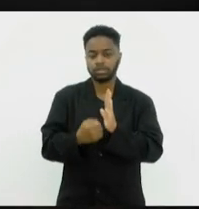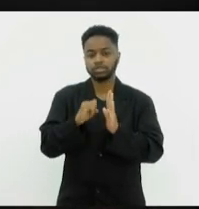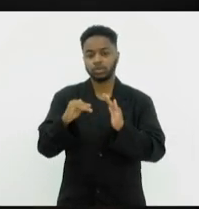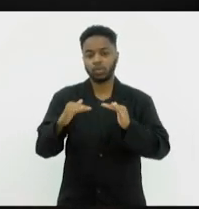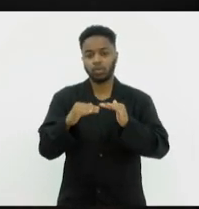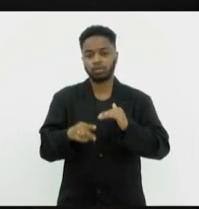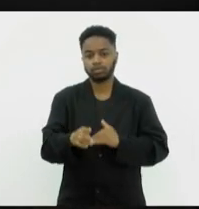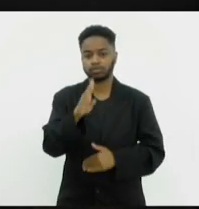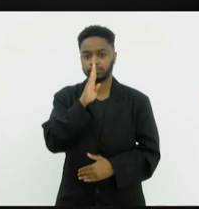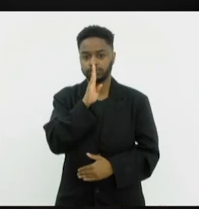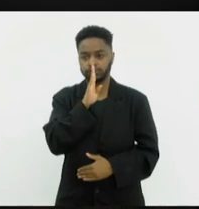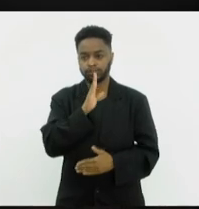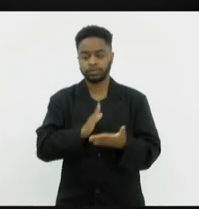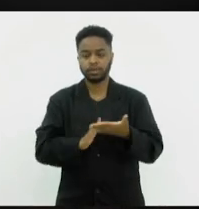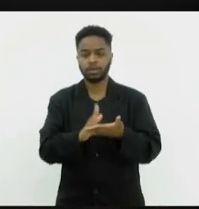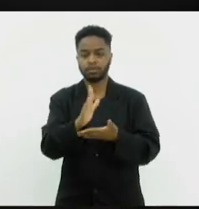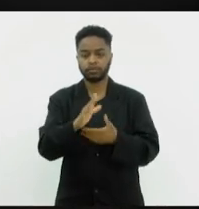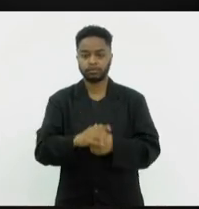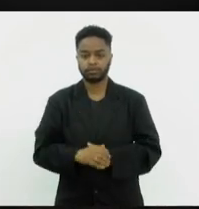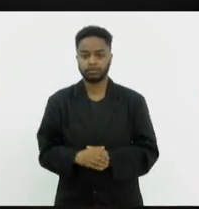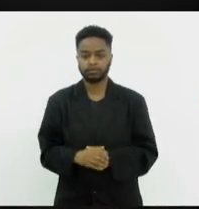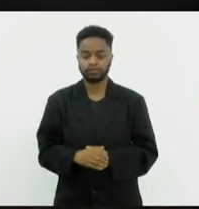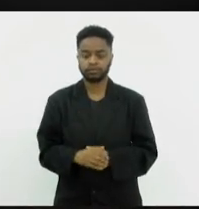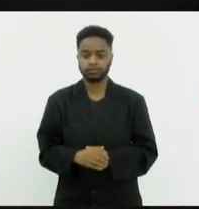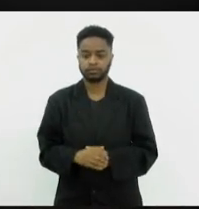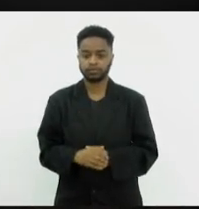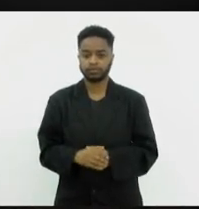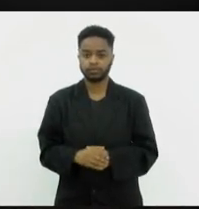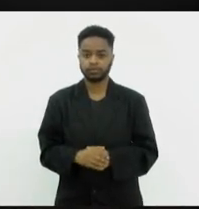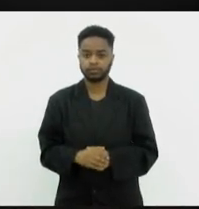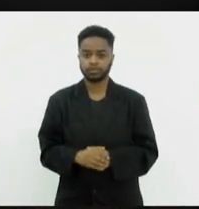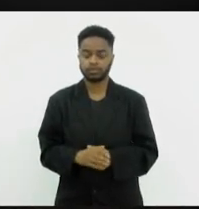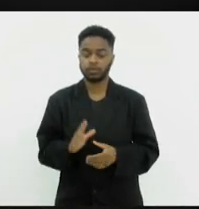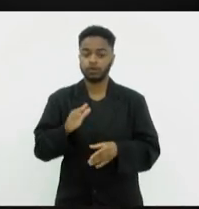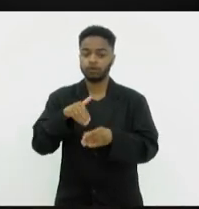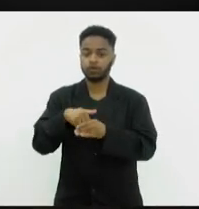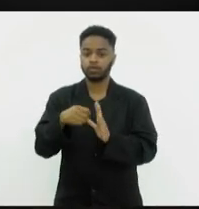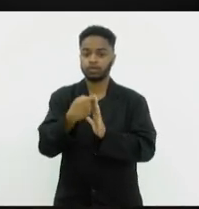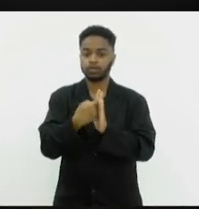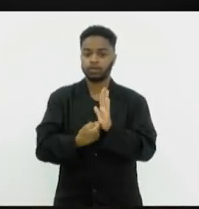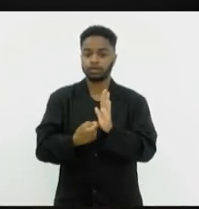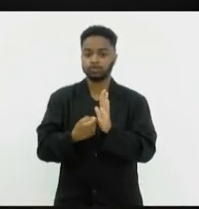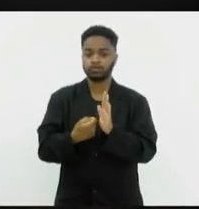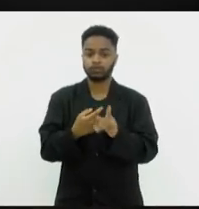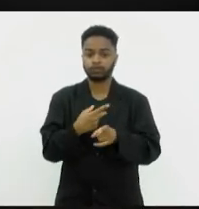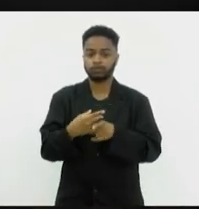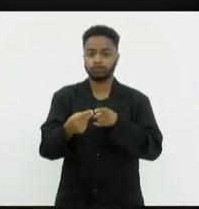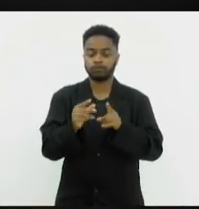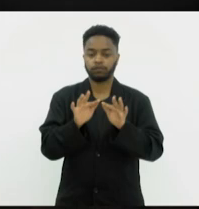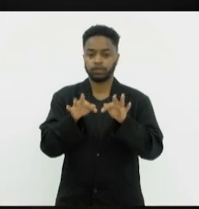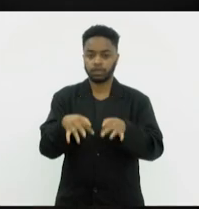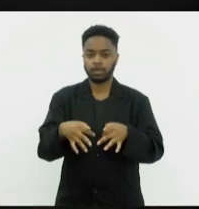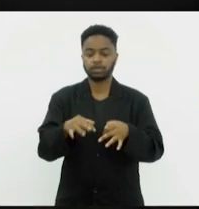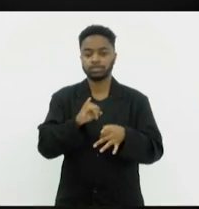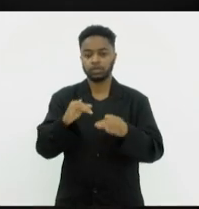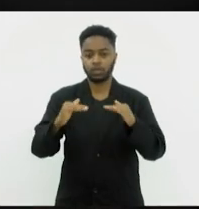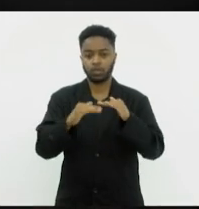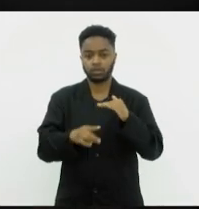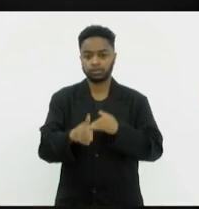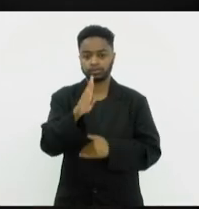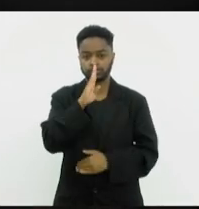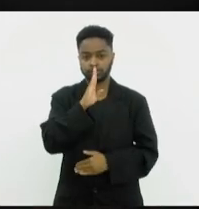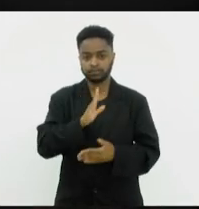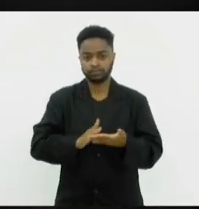permaneçam como estão. Aprovado. Em votação, a redação do vencido, assim emendado. Senhores, que aprovam, permaneçam como